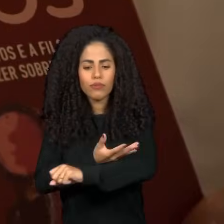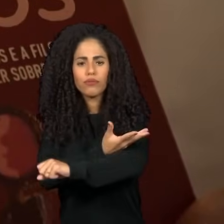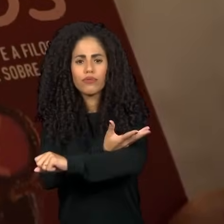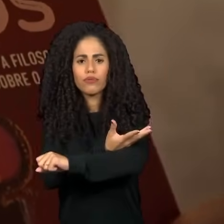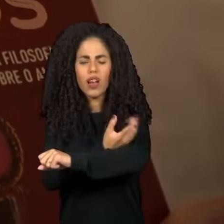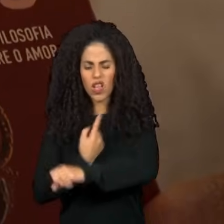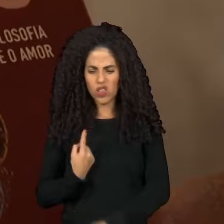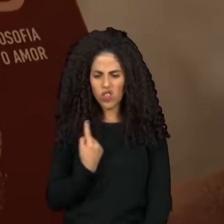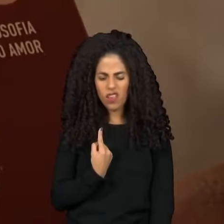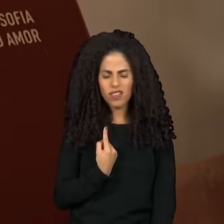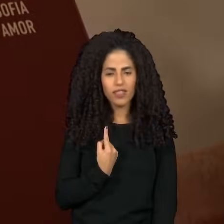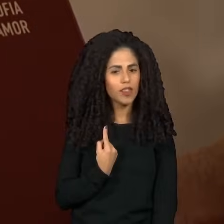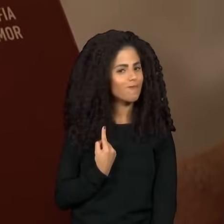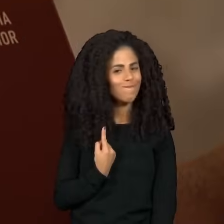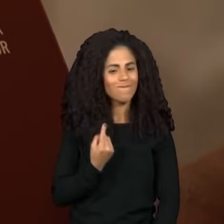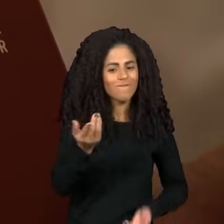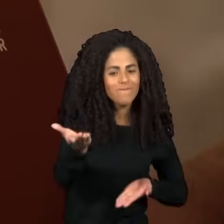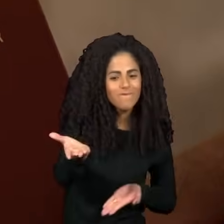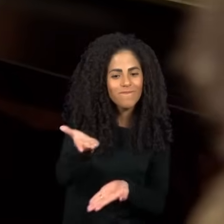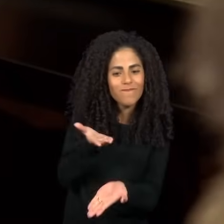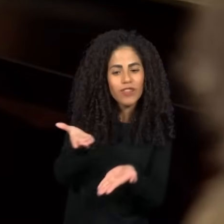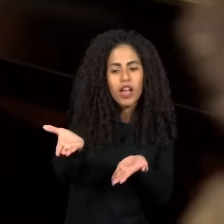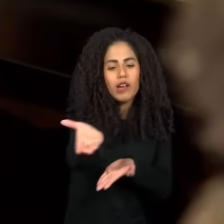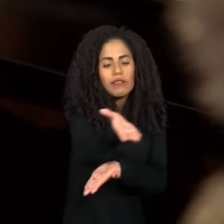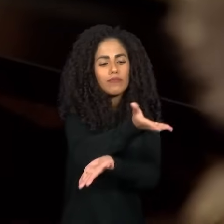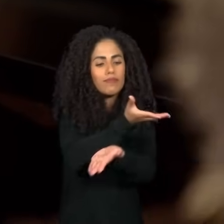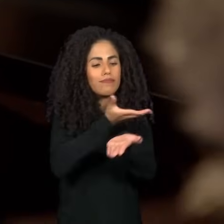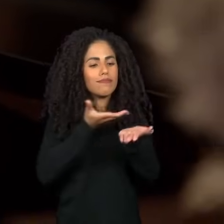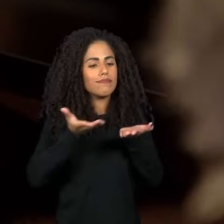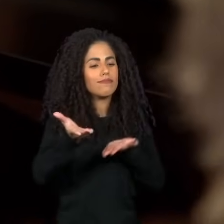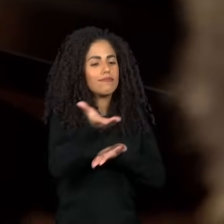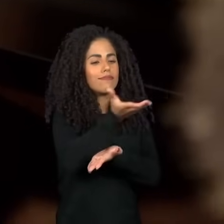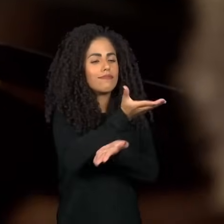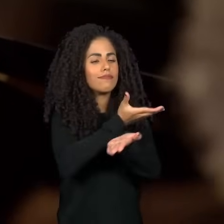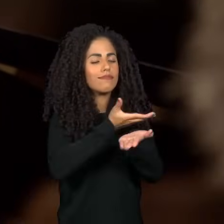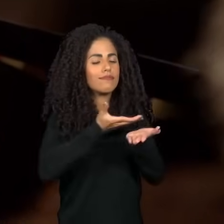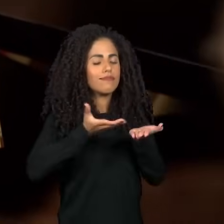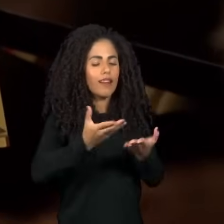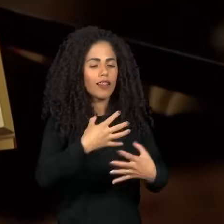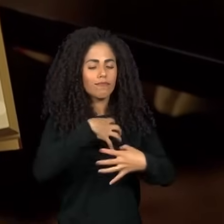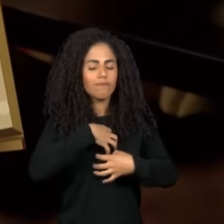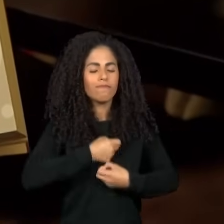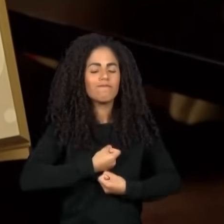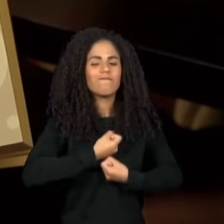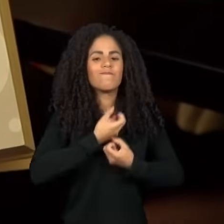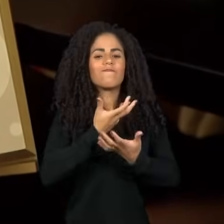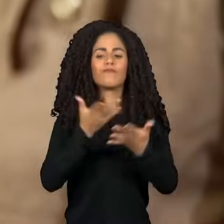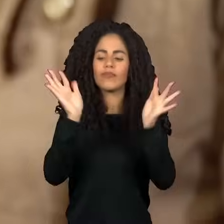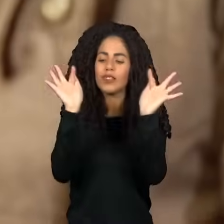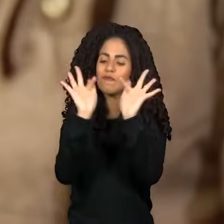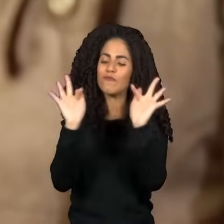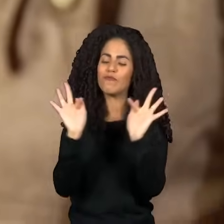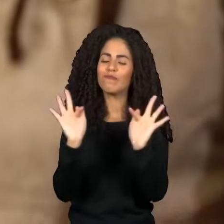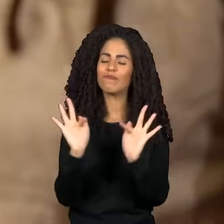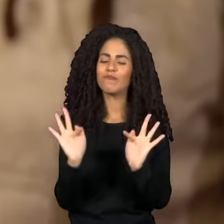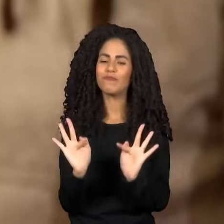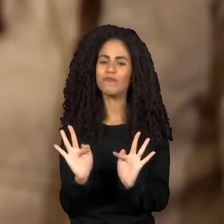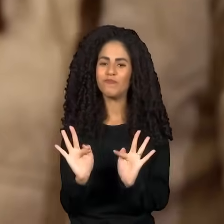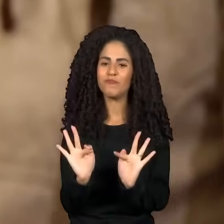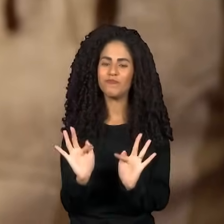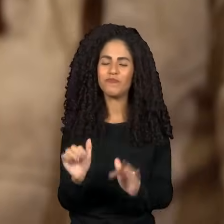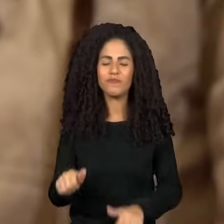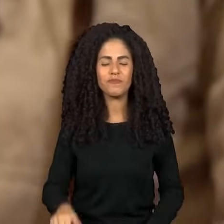individual. Amar é uma travessia que define aspectos centrais da nossa felicidade.